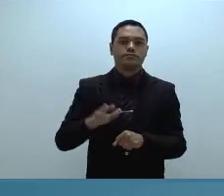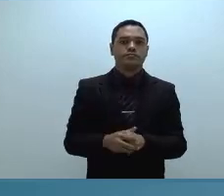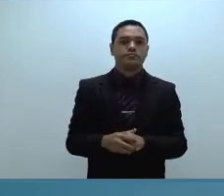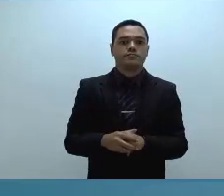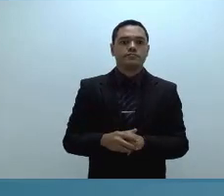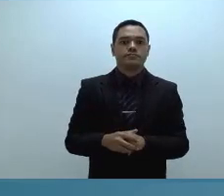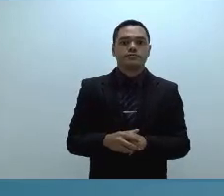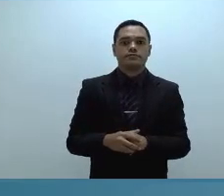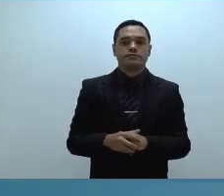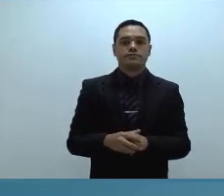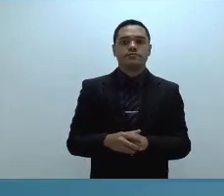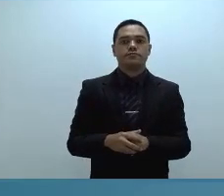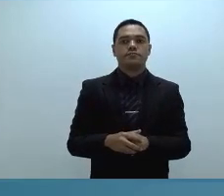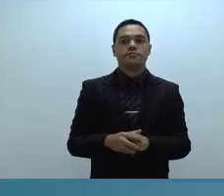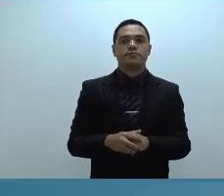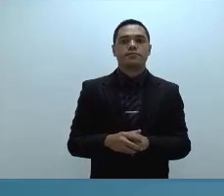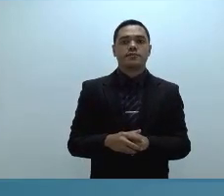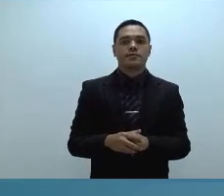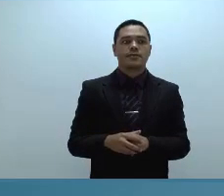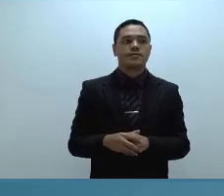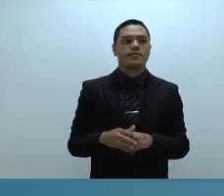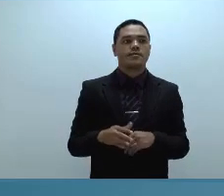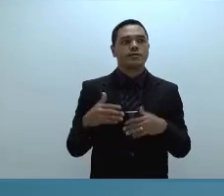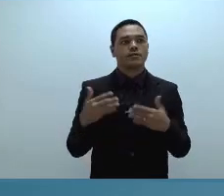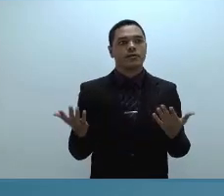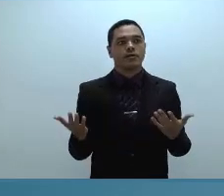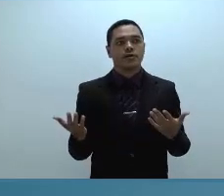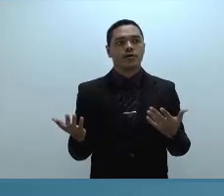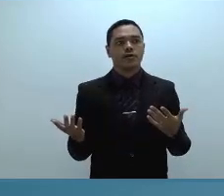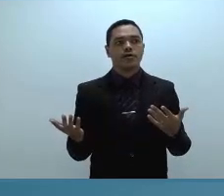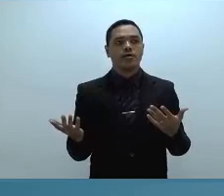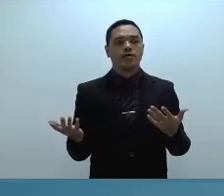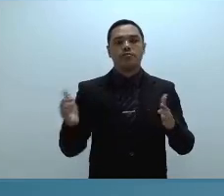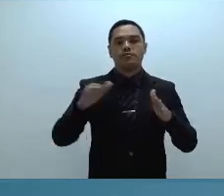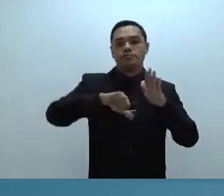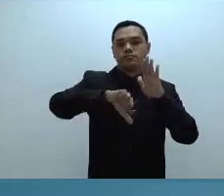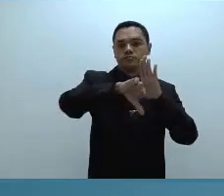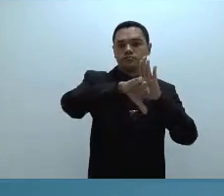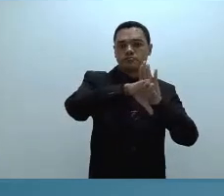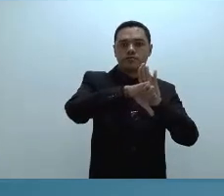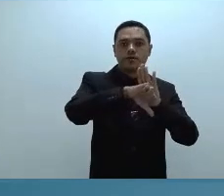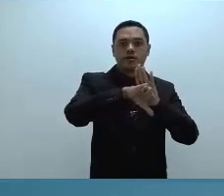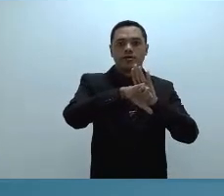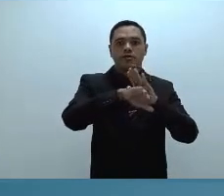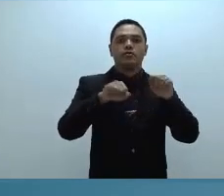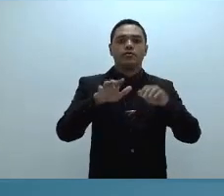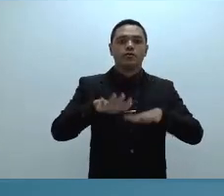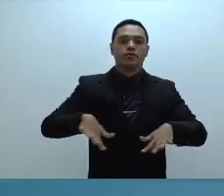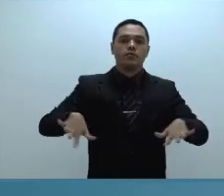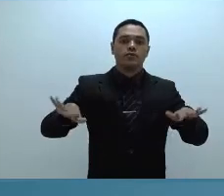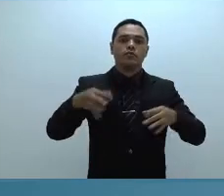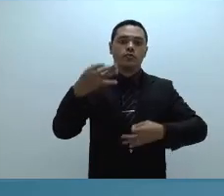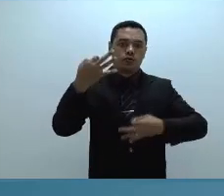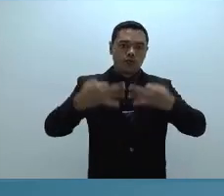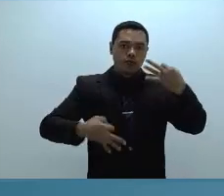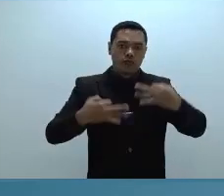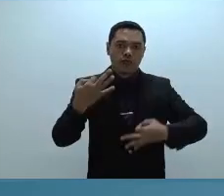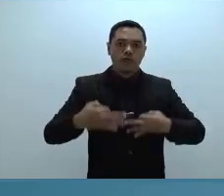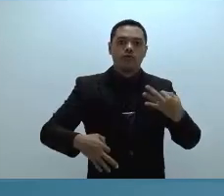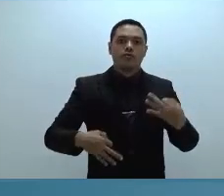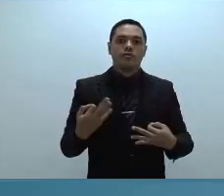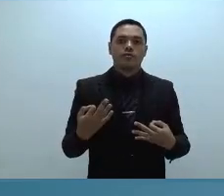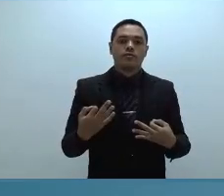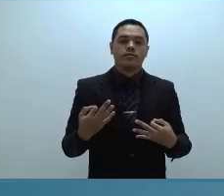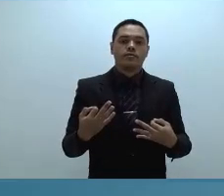Assim, inexistindo a alegada violação à coisa julgada, como já foi devidamente explicado, na